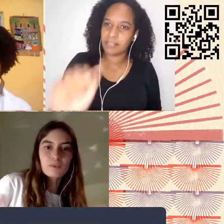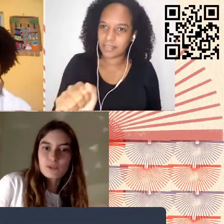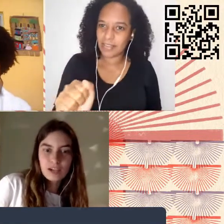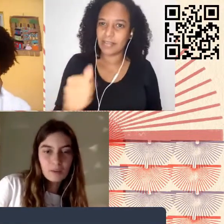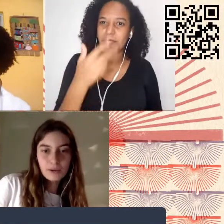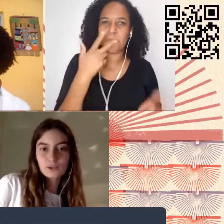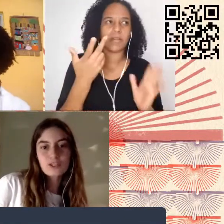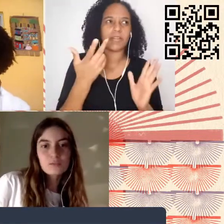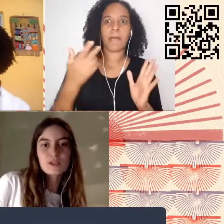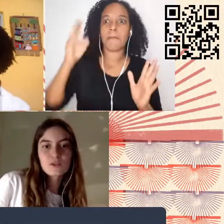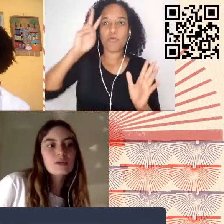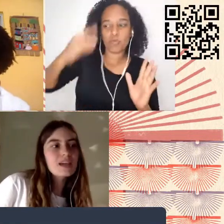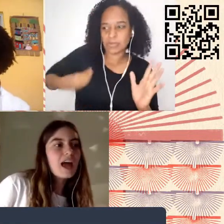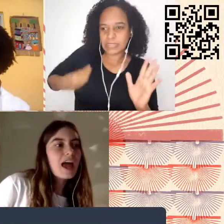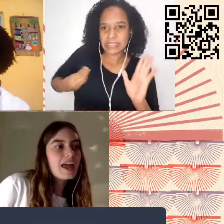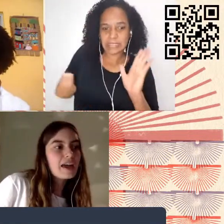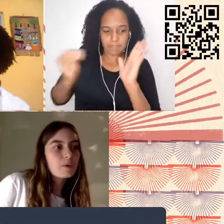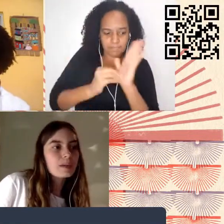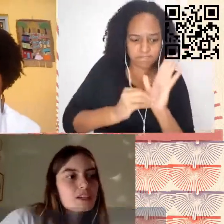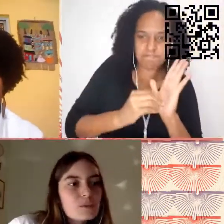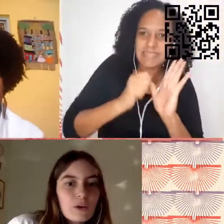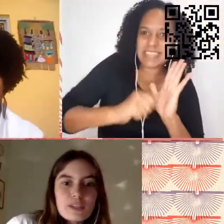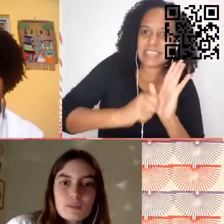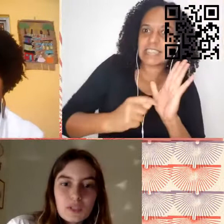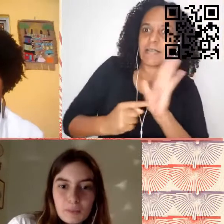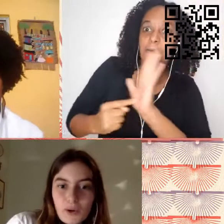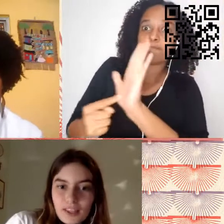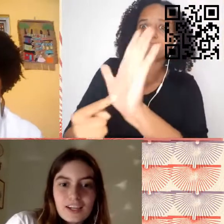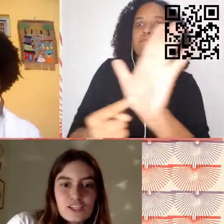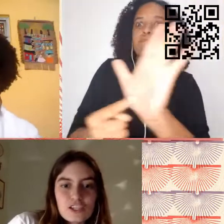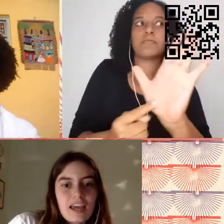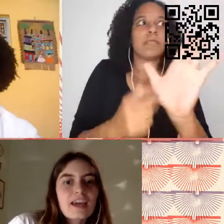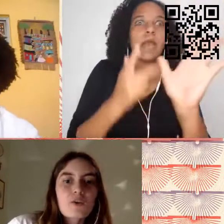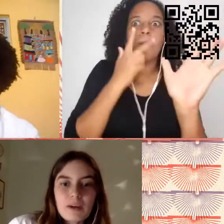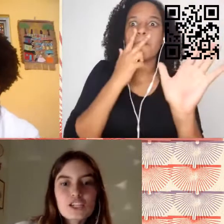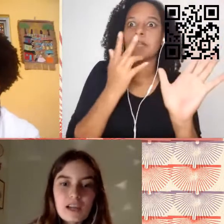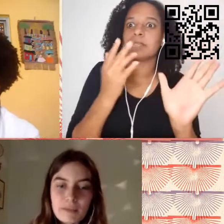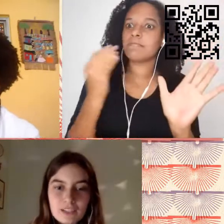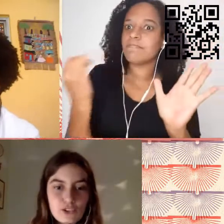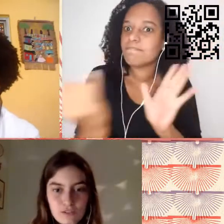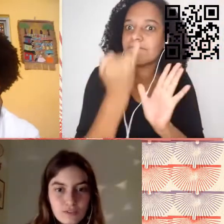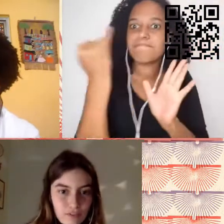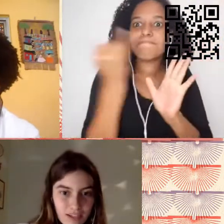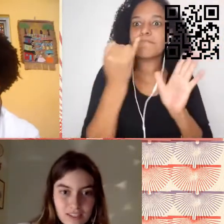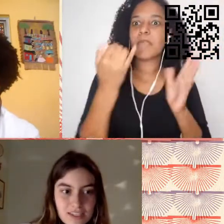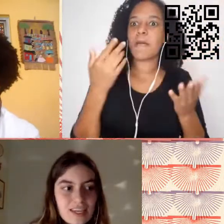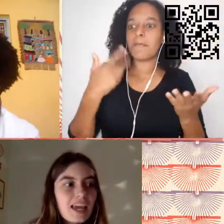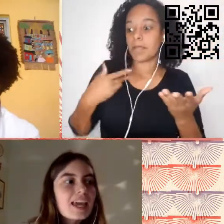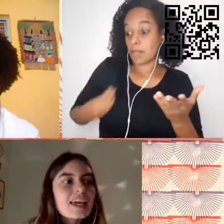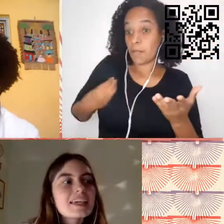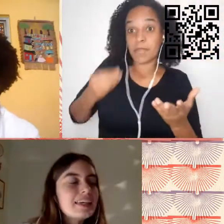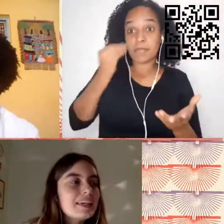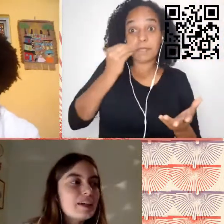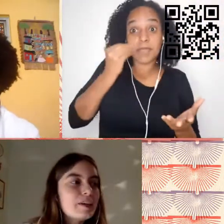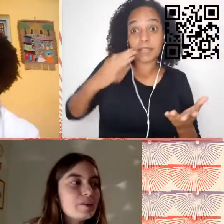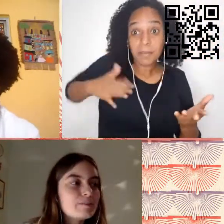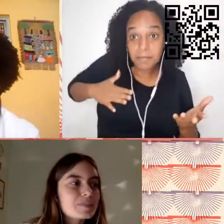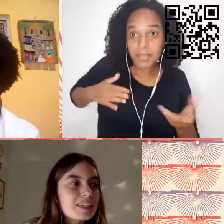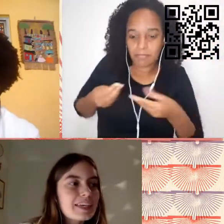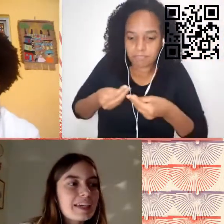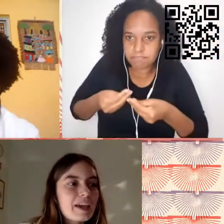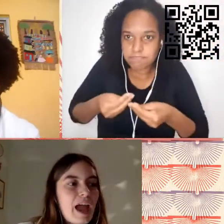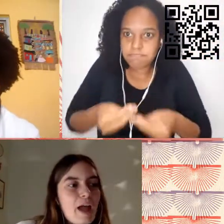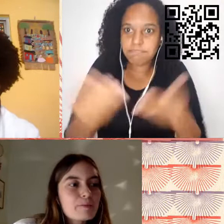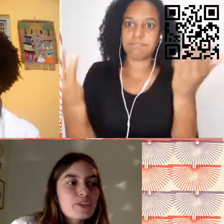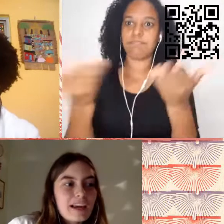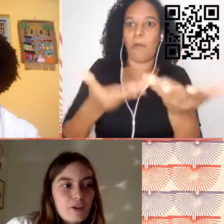papel, mostrar para outras pessoas, é realmente uma coisa muito importante, né? Compartilhamento de vivências.